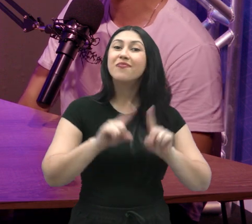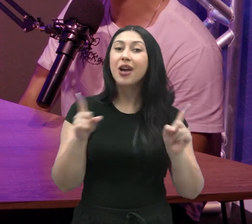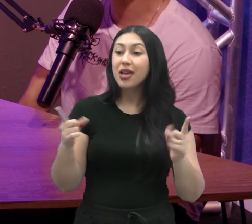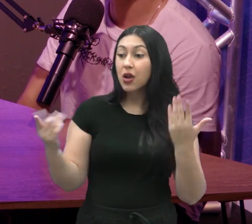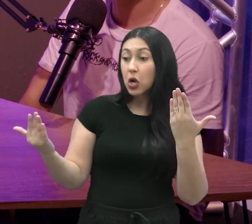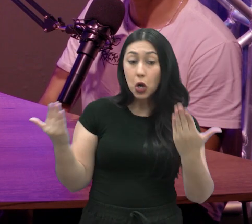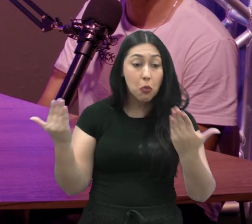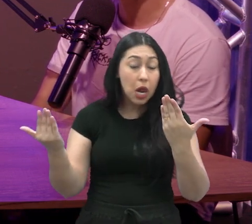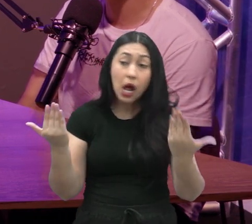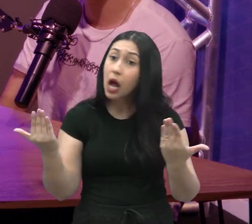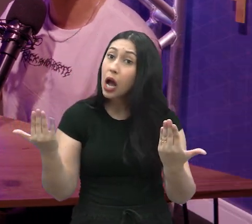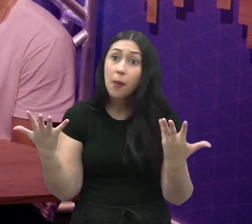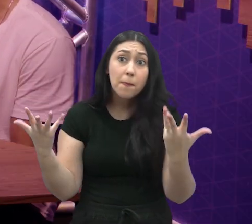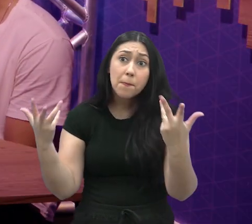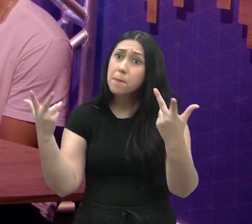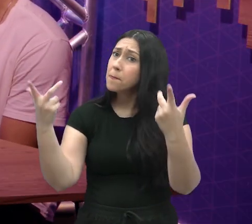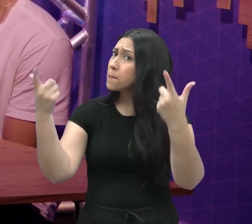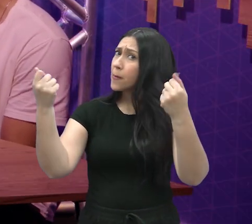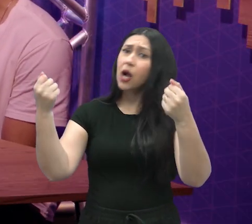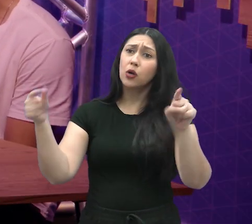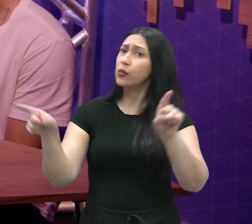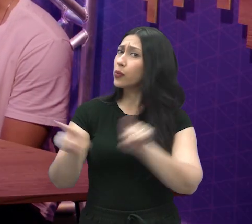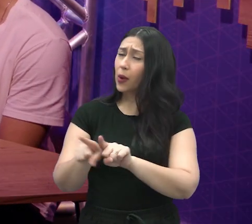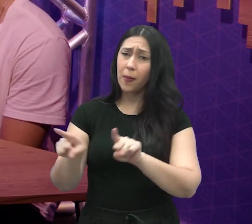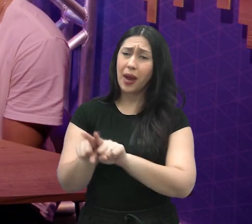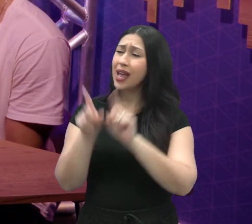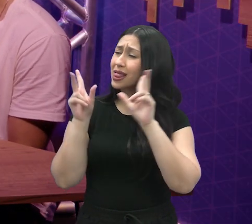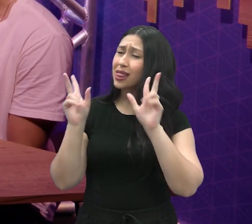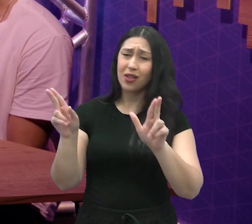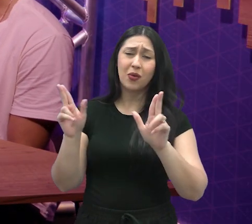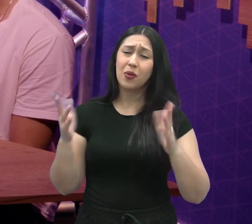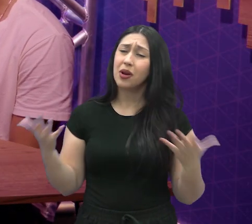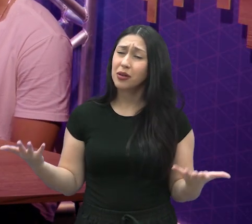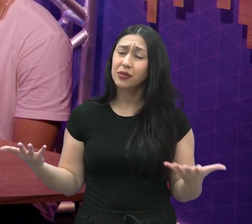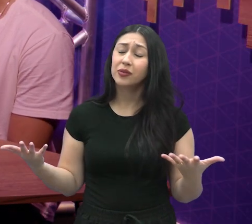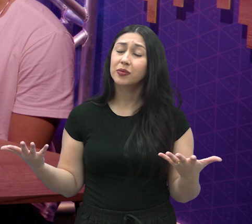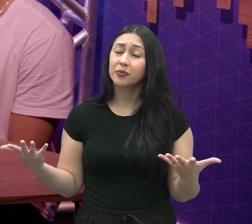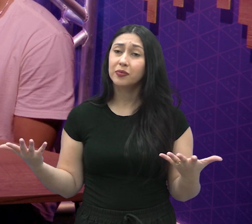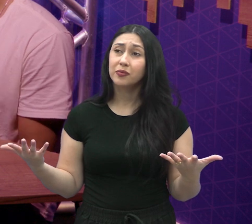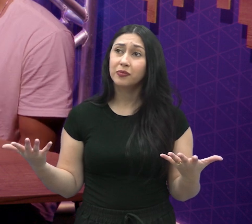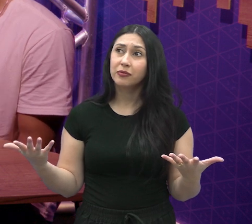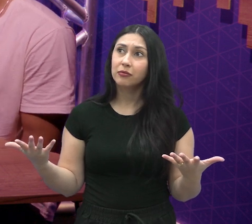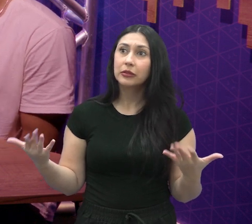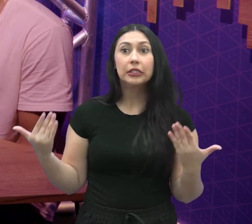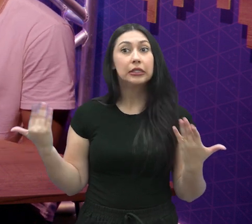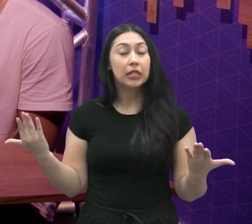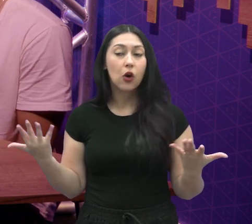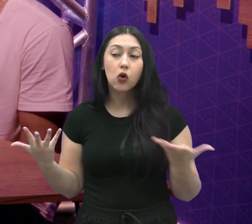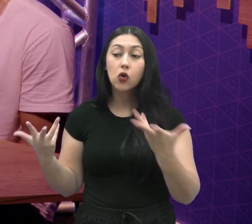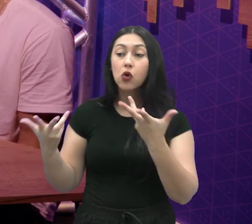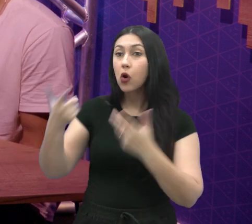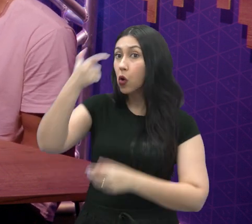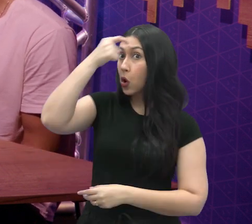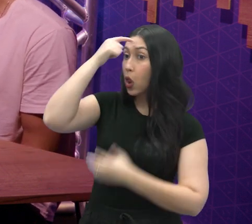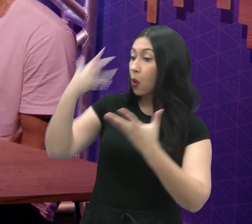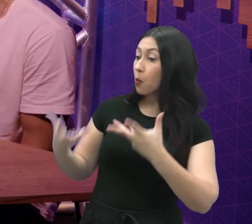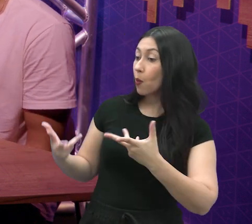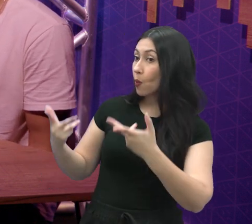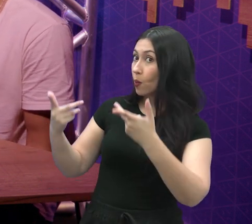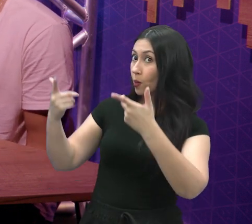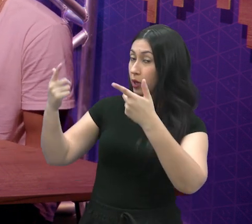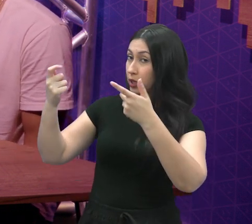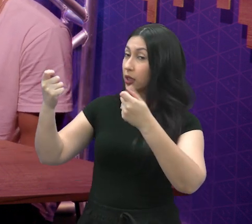isso? Mas esse outro templo mais antigo também é tão incrível quanto, né? Então, assim, o nível de